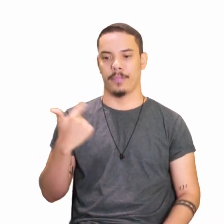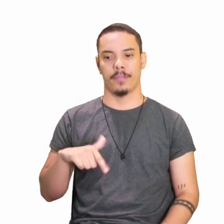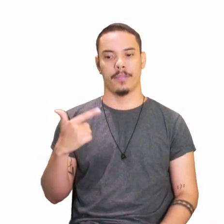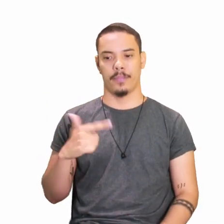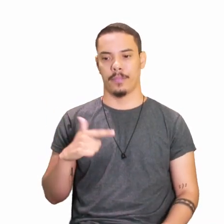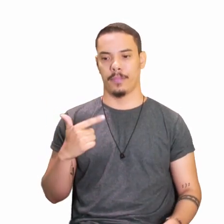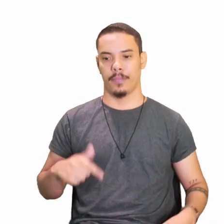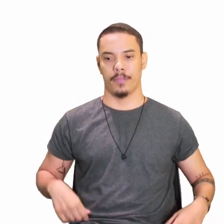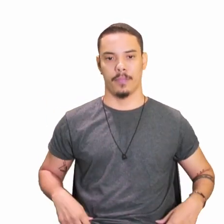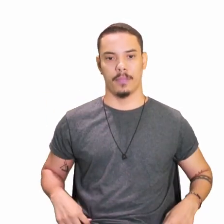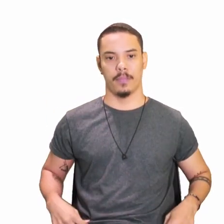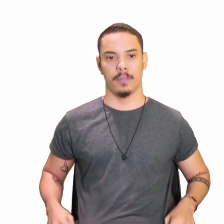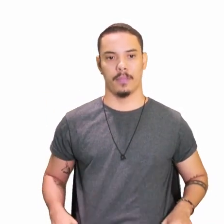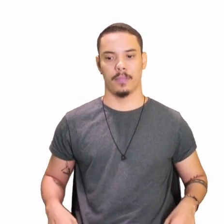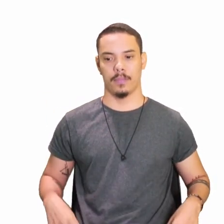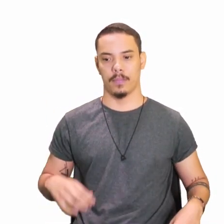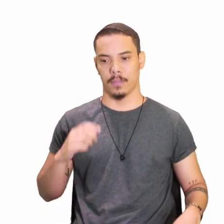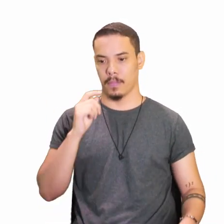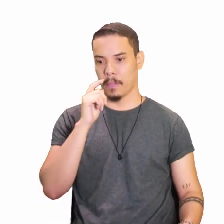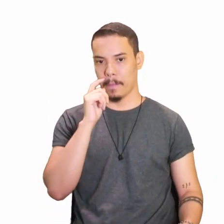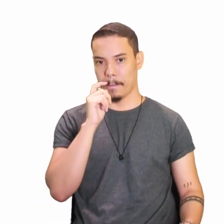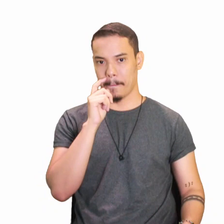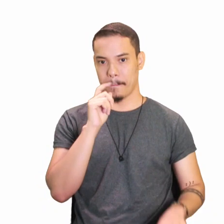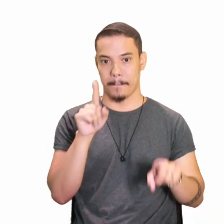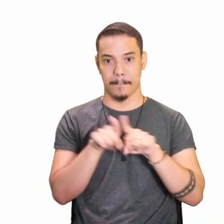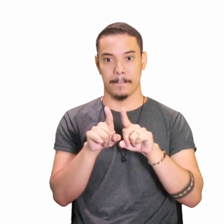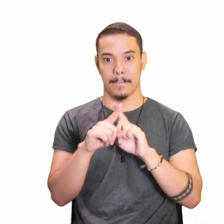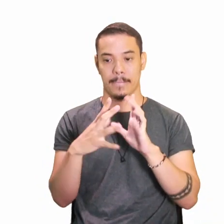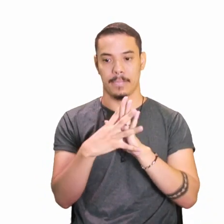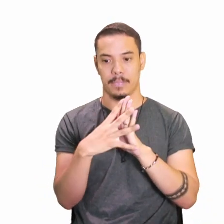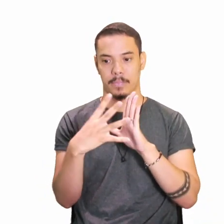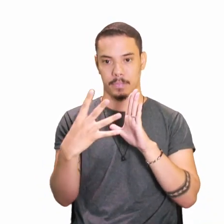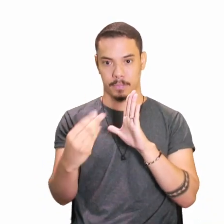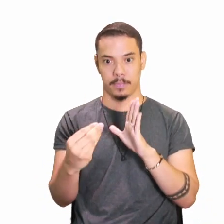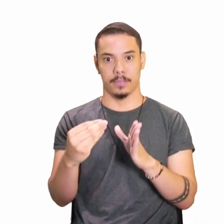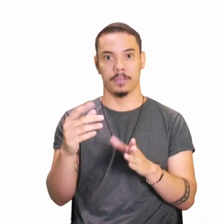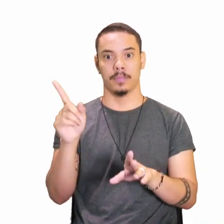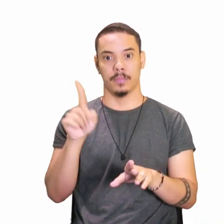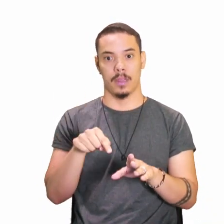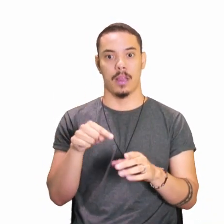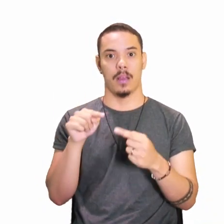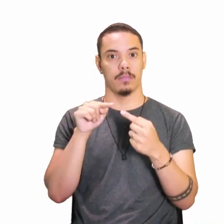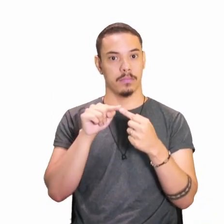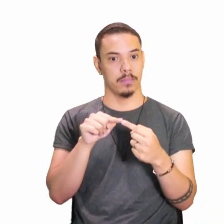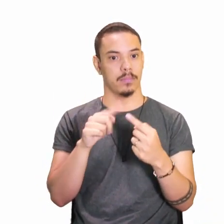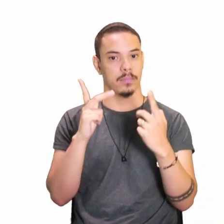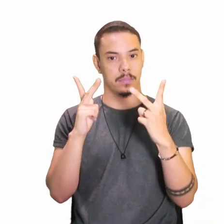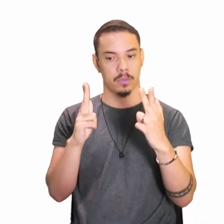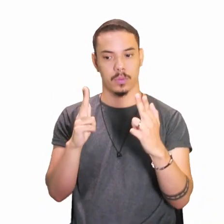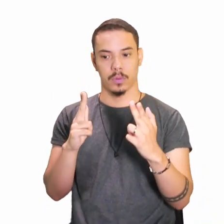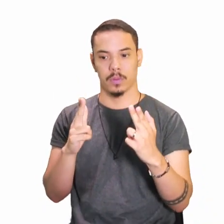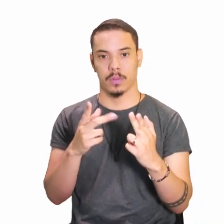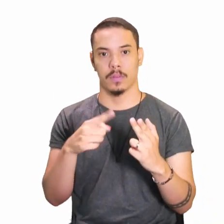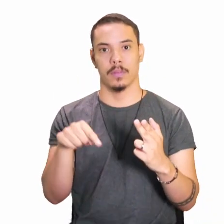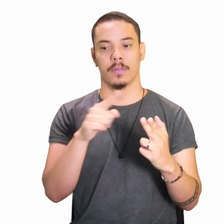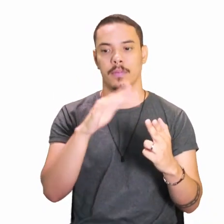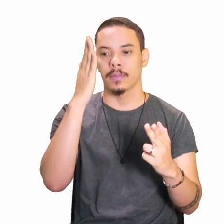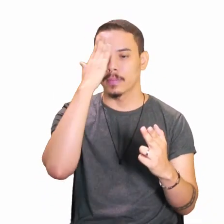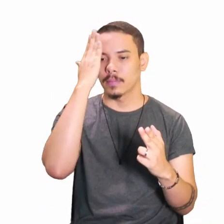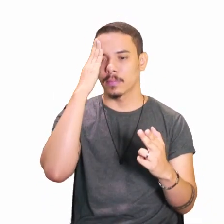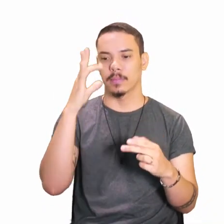alterações seguindo o modelo de conjugação regular regular você está